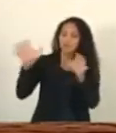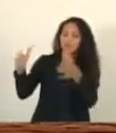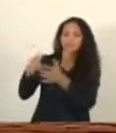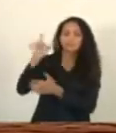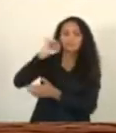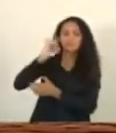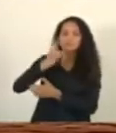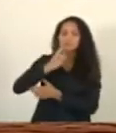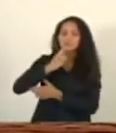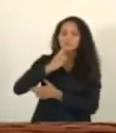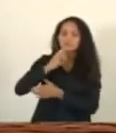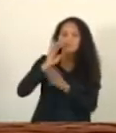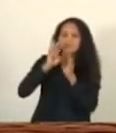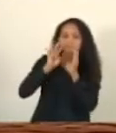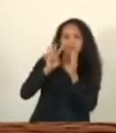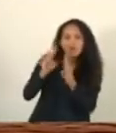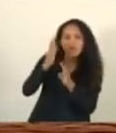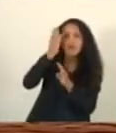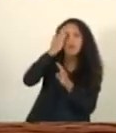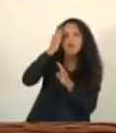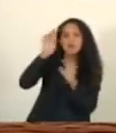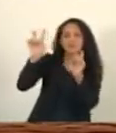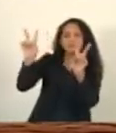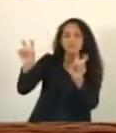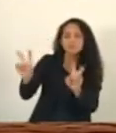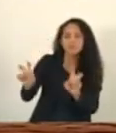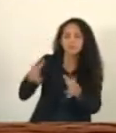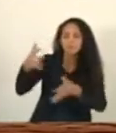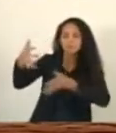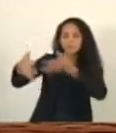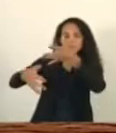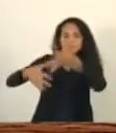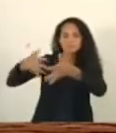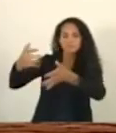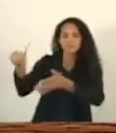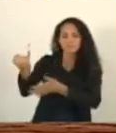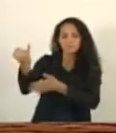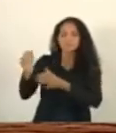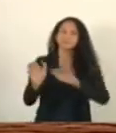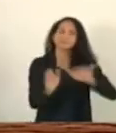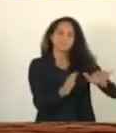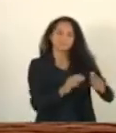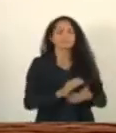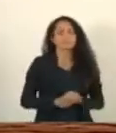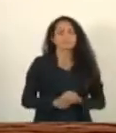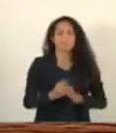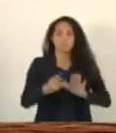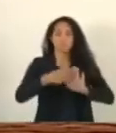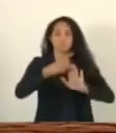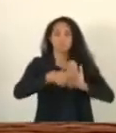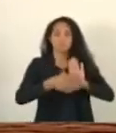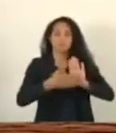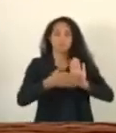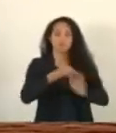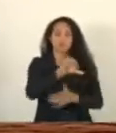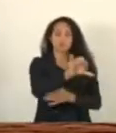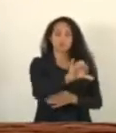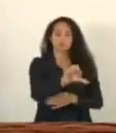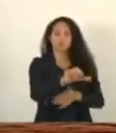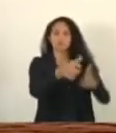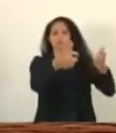surda saber o que, nós estamos falando aqui. O 99, ela diz o seguinte,